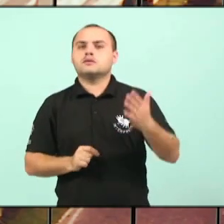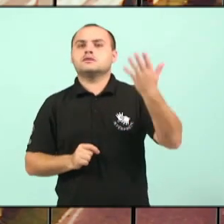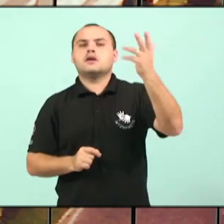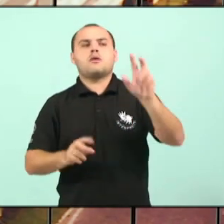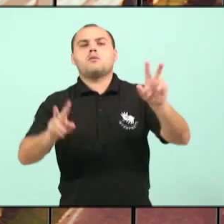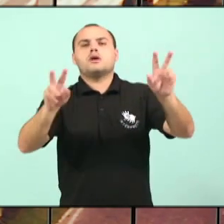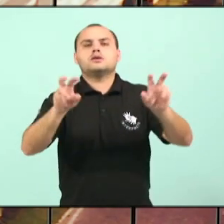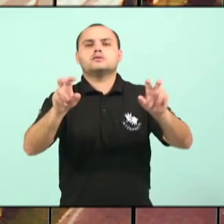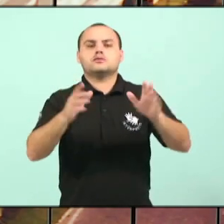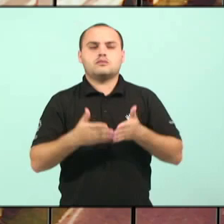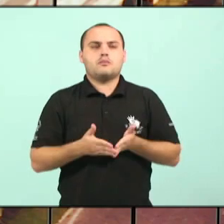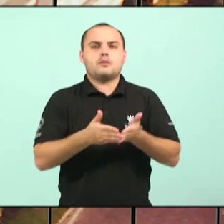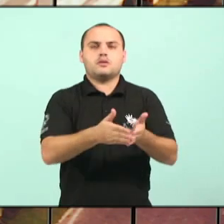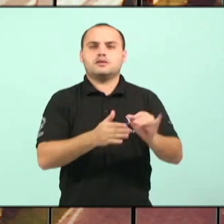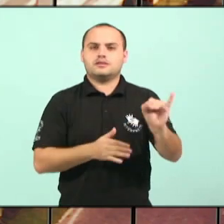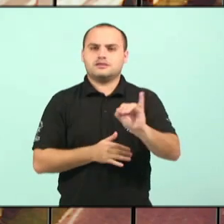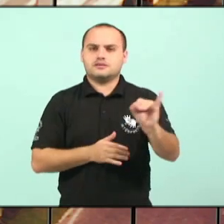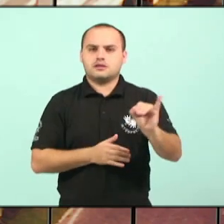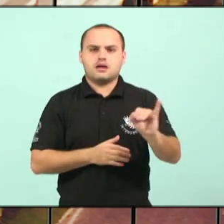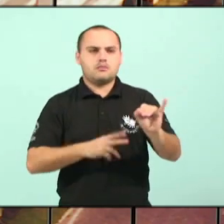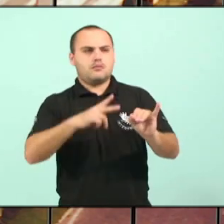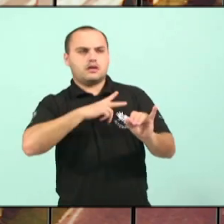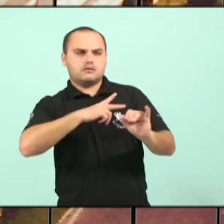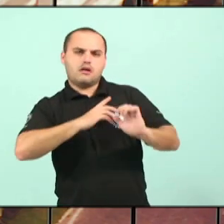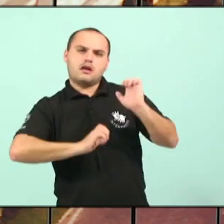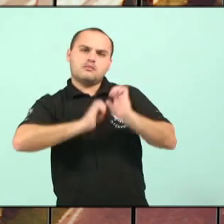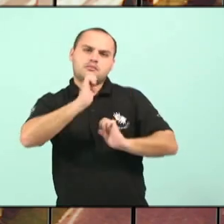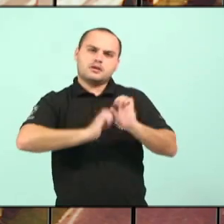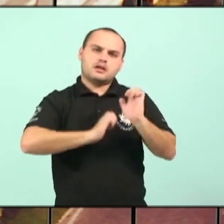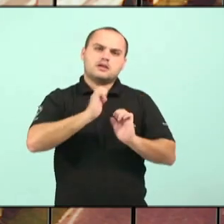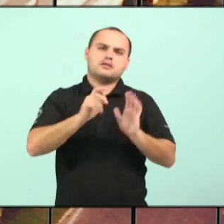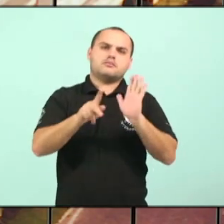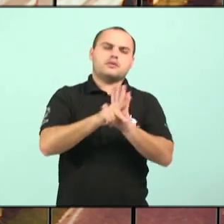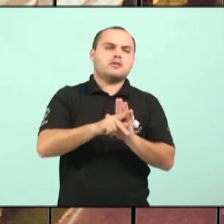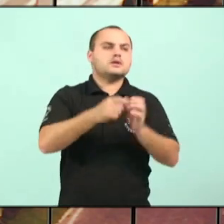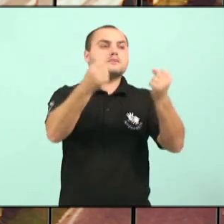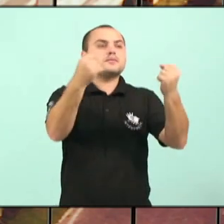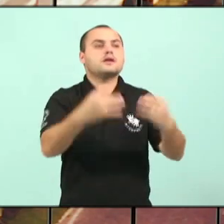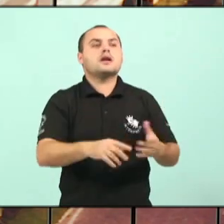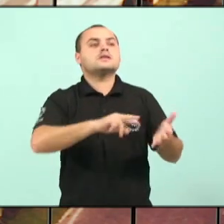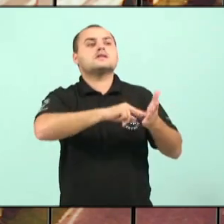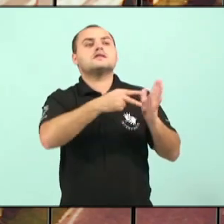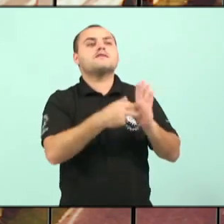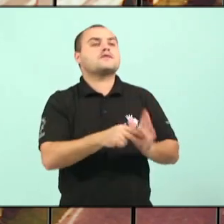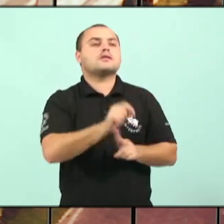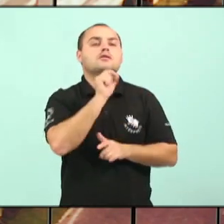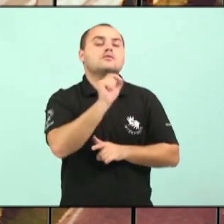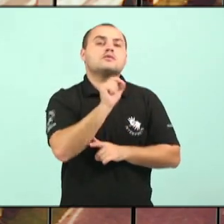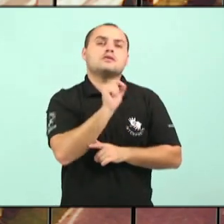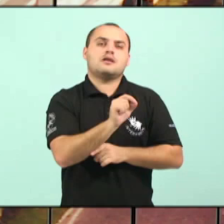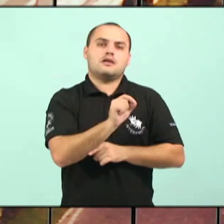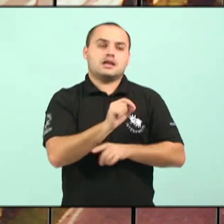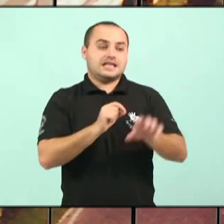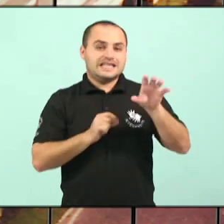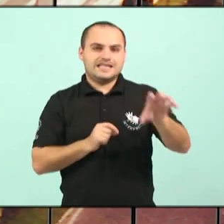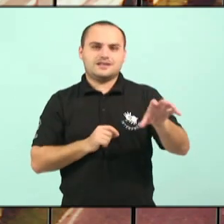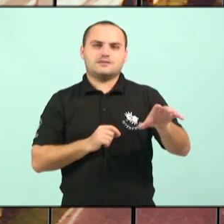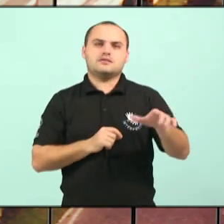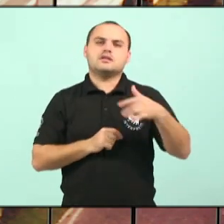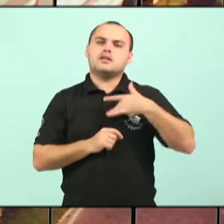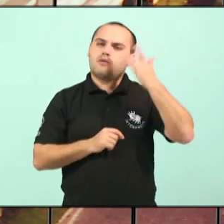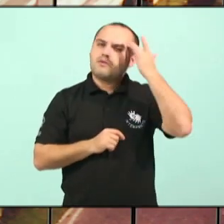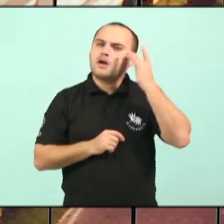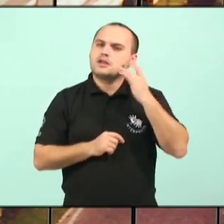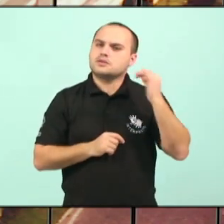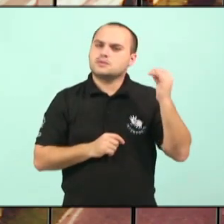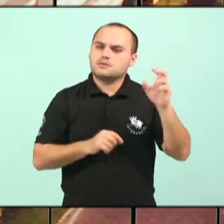assunto Porto de Itajaí, privatização da autoridade portuária, não, explicar o que significa isso para a gente, que eu acho um assunto